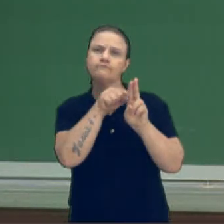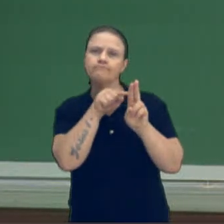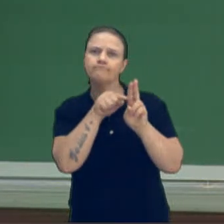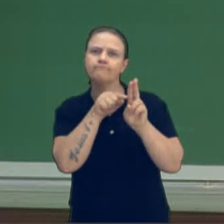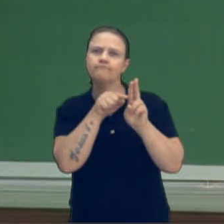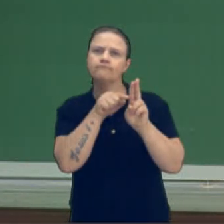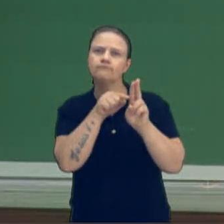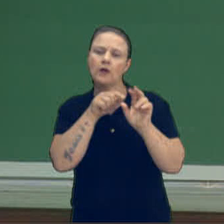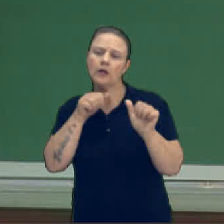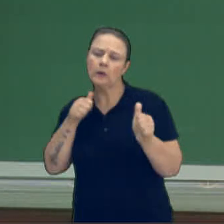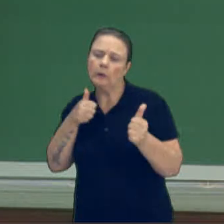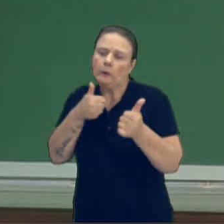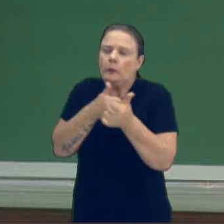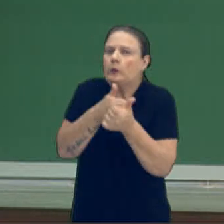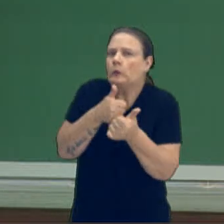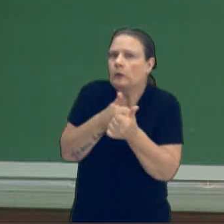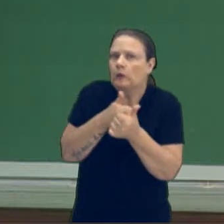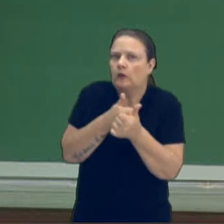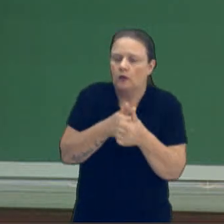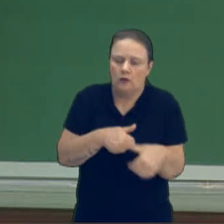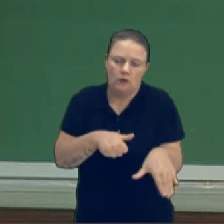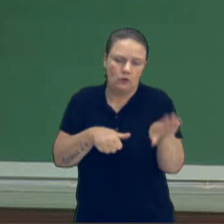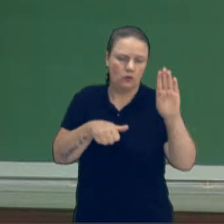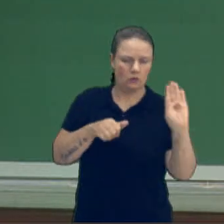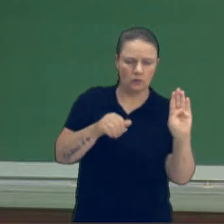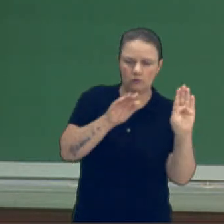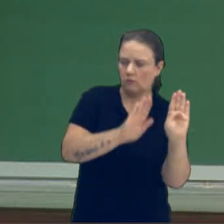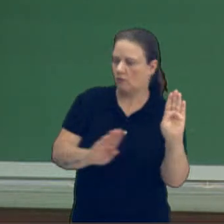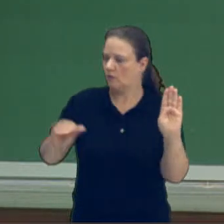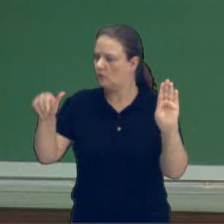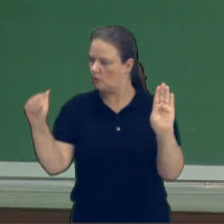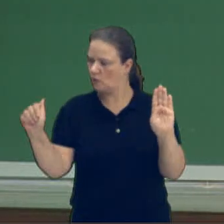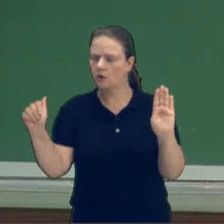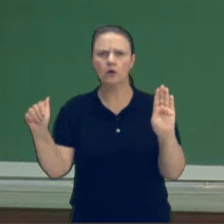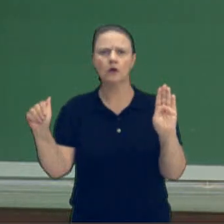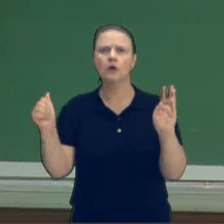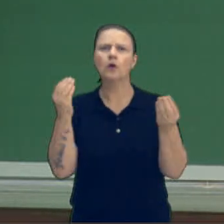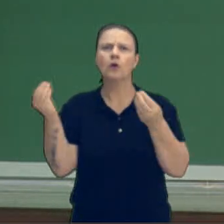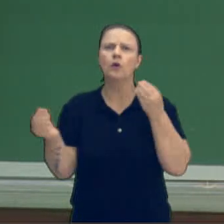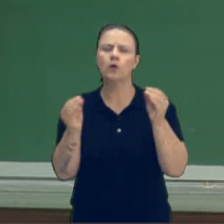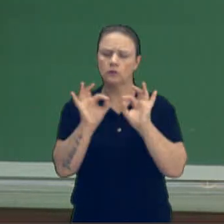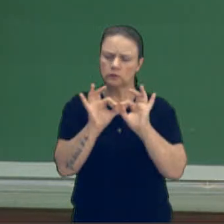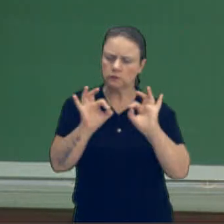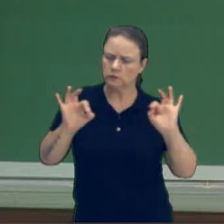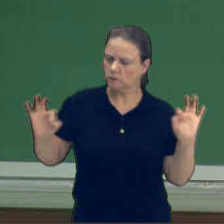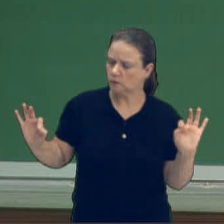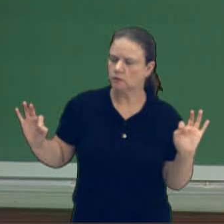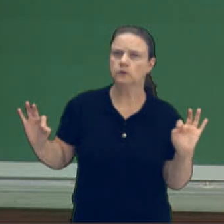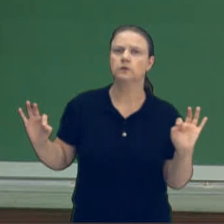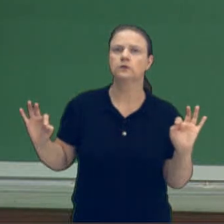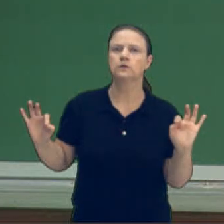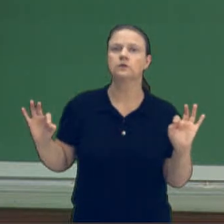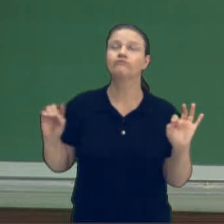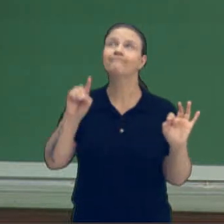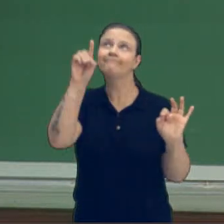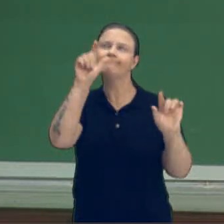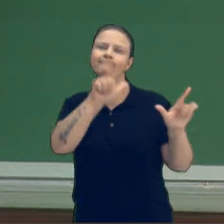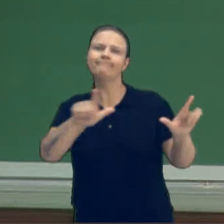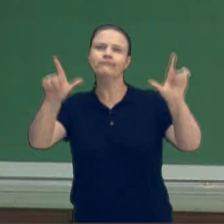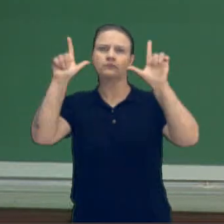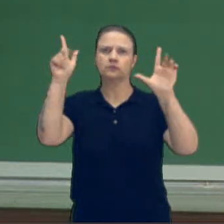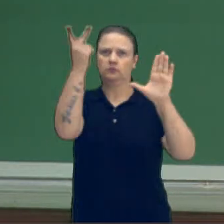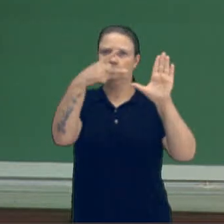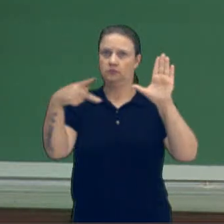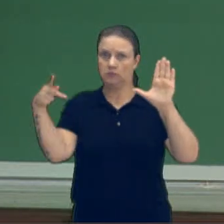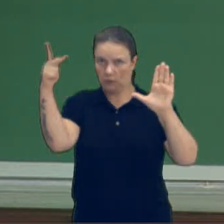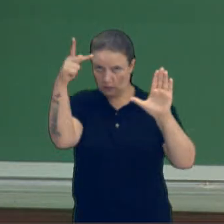mais curto do ponto B para o ponto A. Como que a gente vai calcular isso? Dentro dessa malha que está aqui no nosso